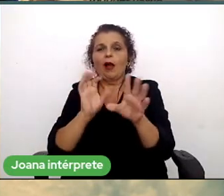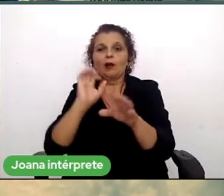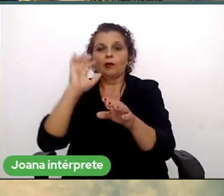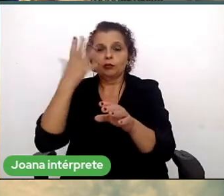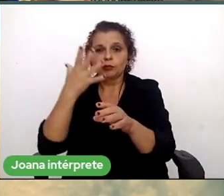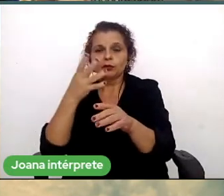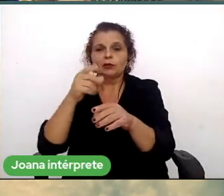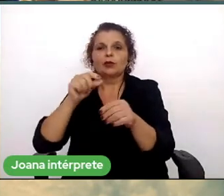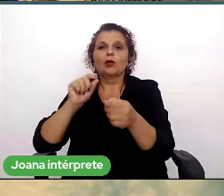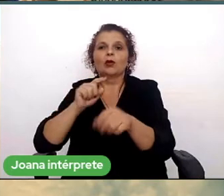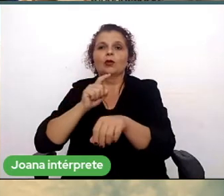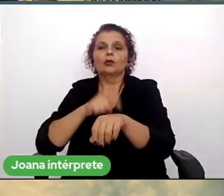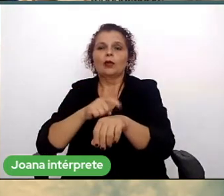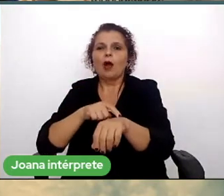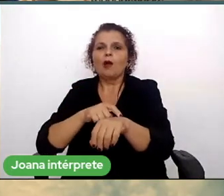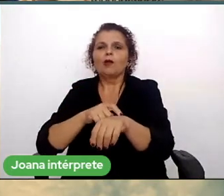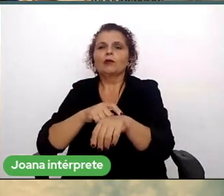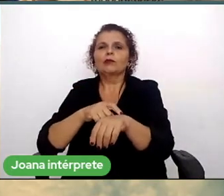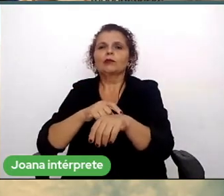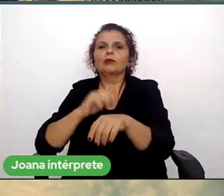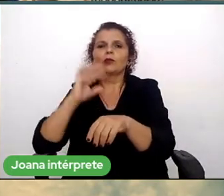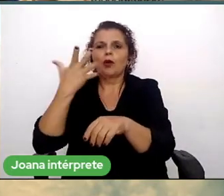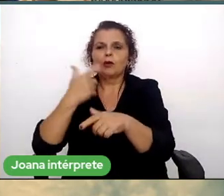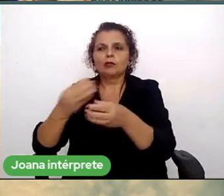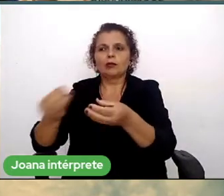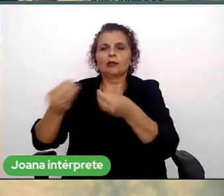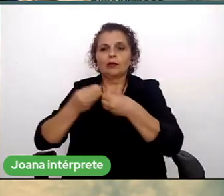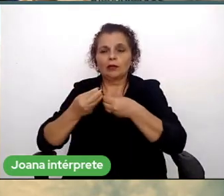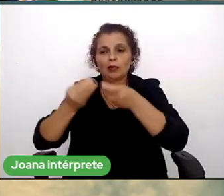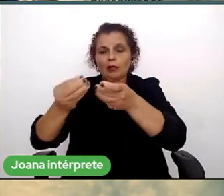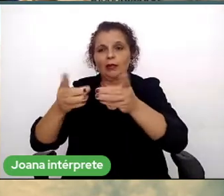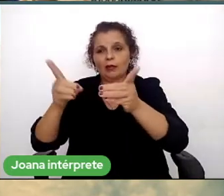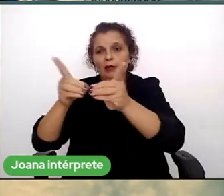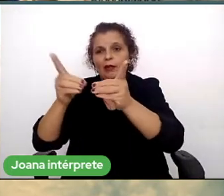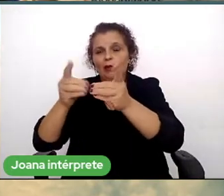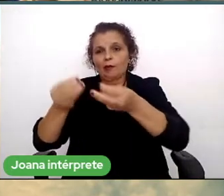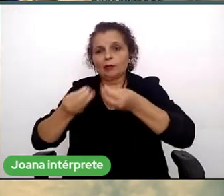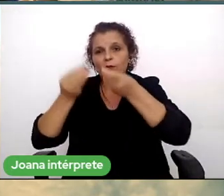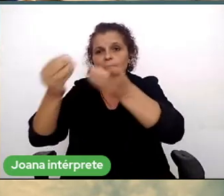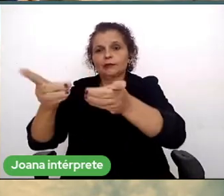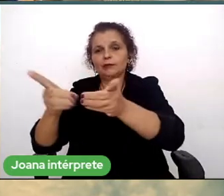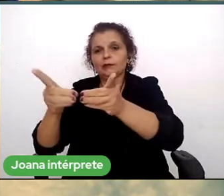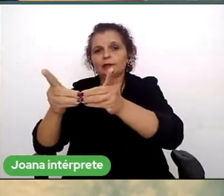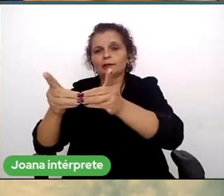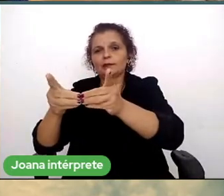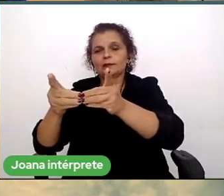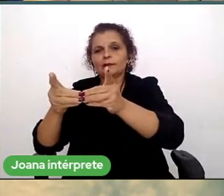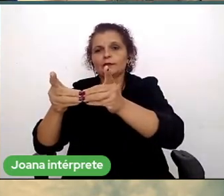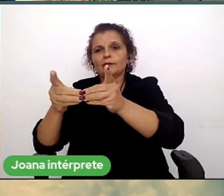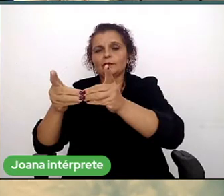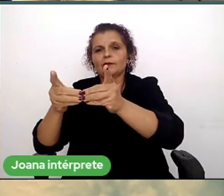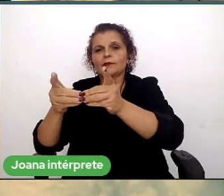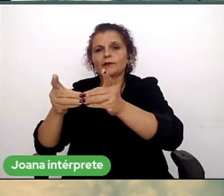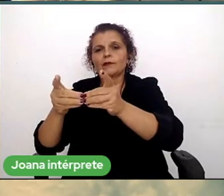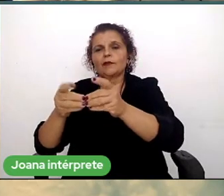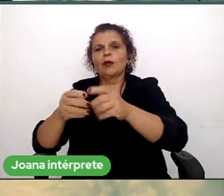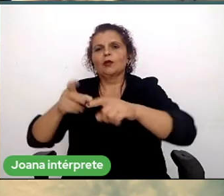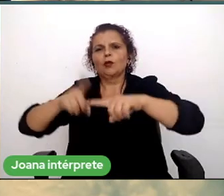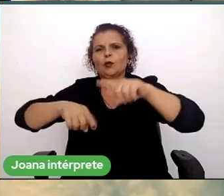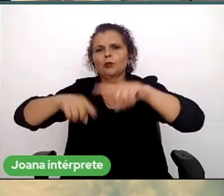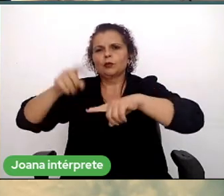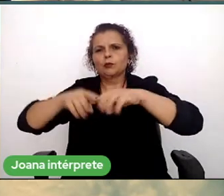e quando a gente tem uma entrega do nosso do nosso produto